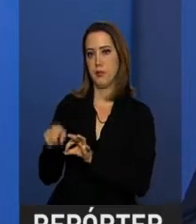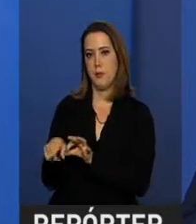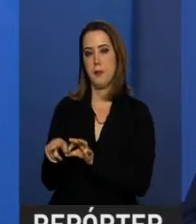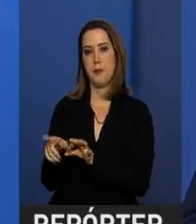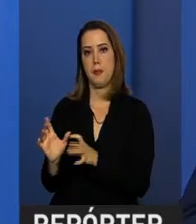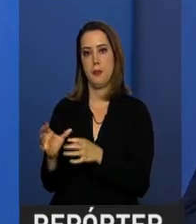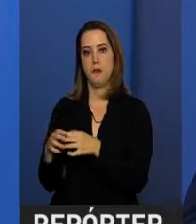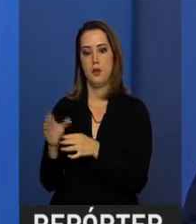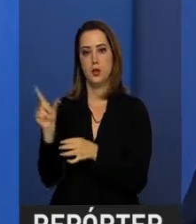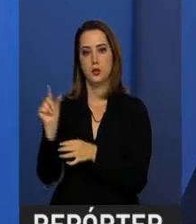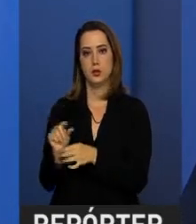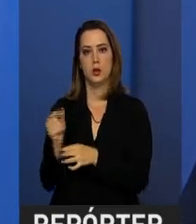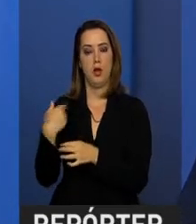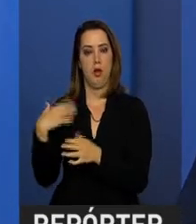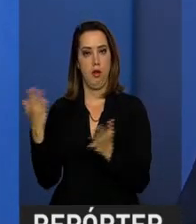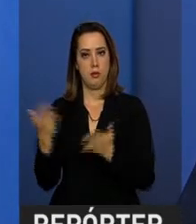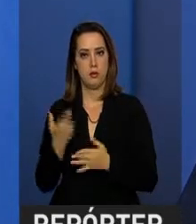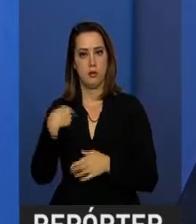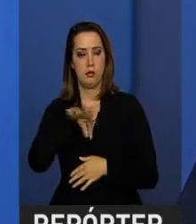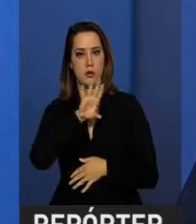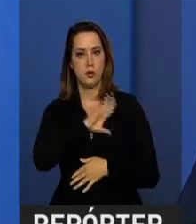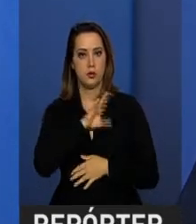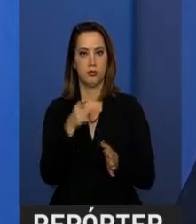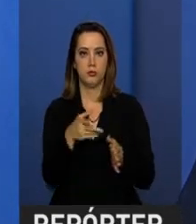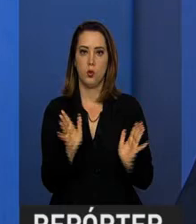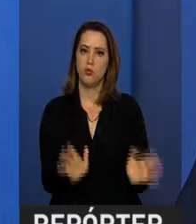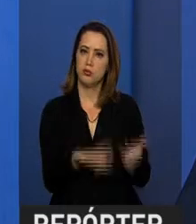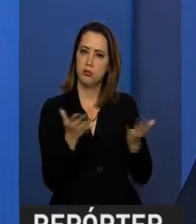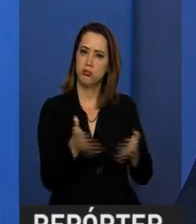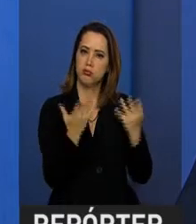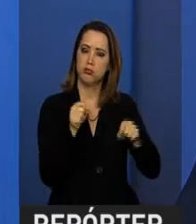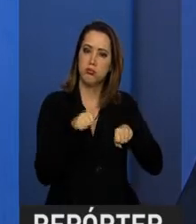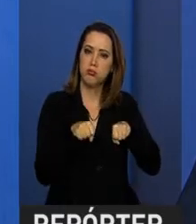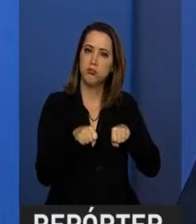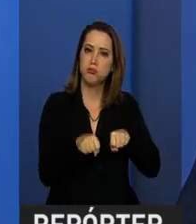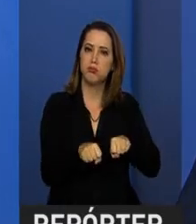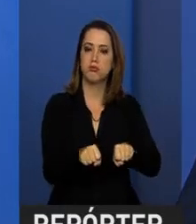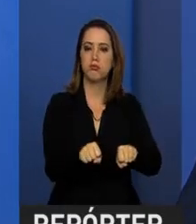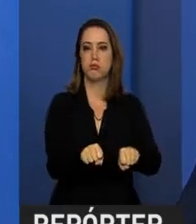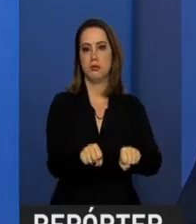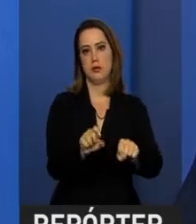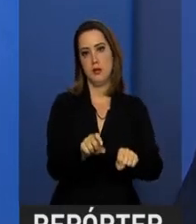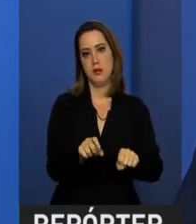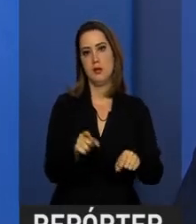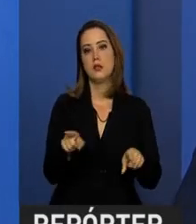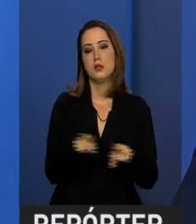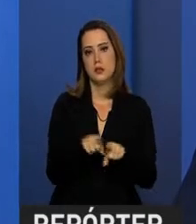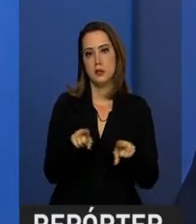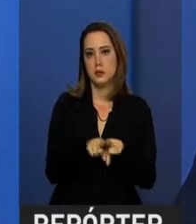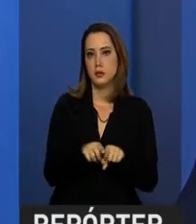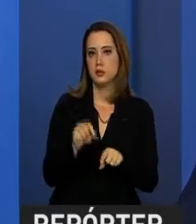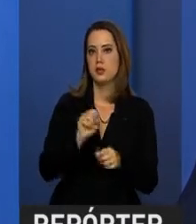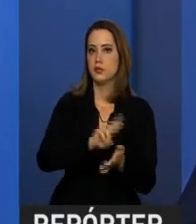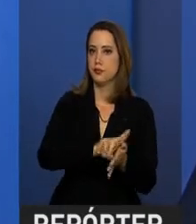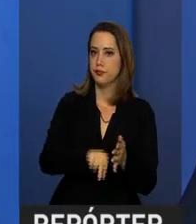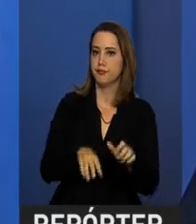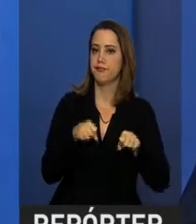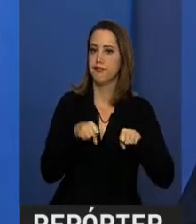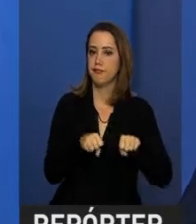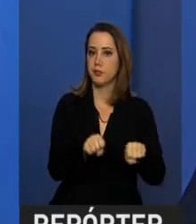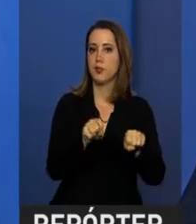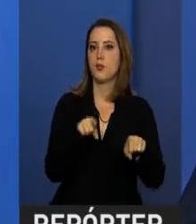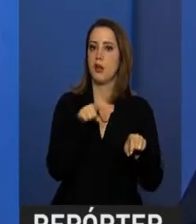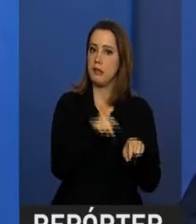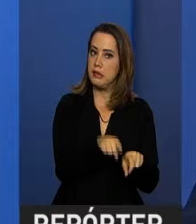o estímulo que estamos fazendo é com as grandes redes de supermercados e também é atacadistas para que eles